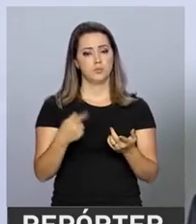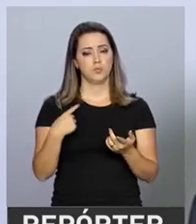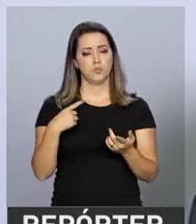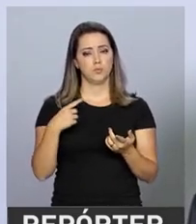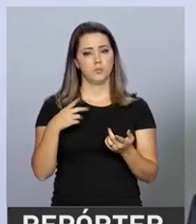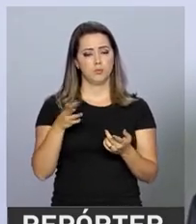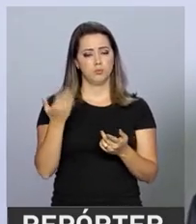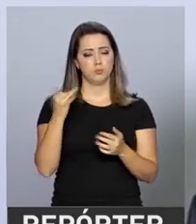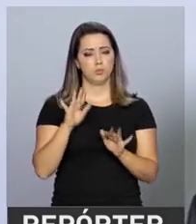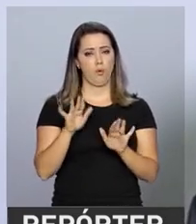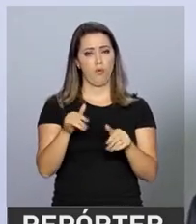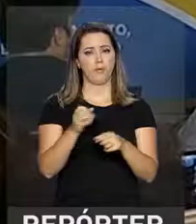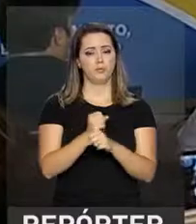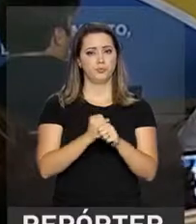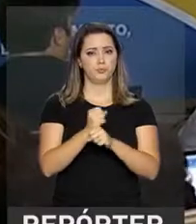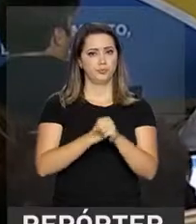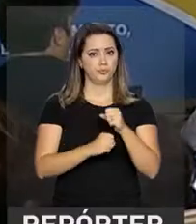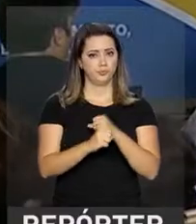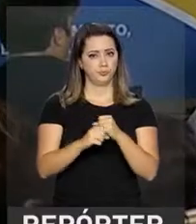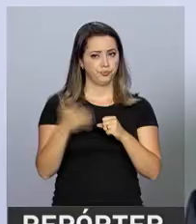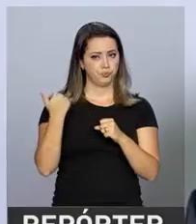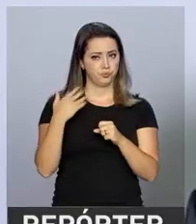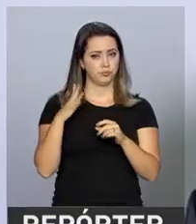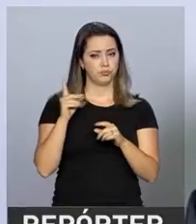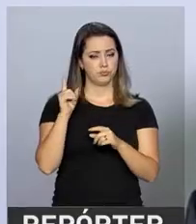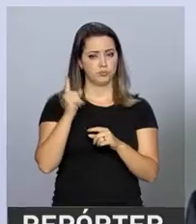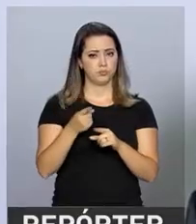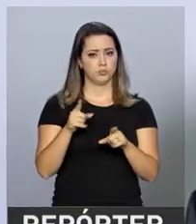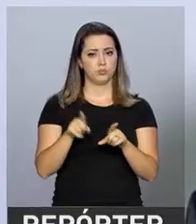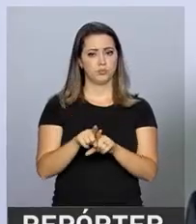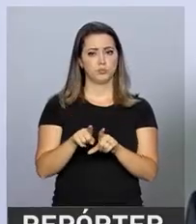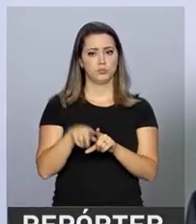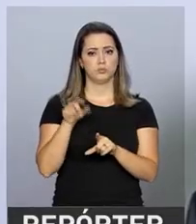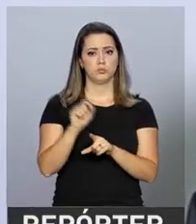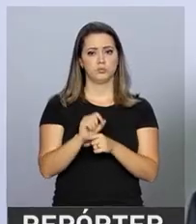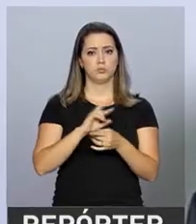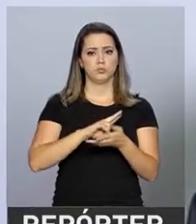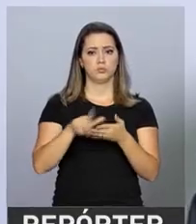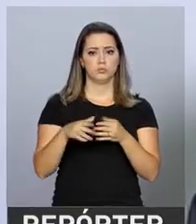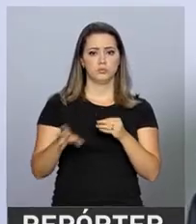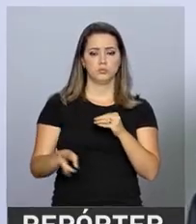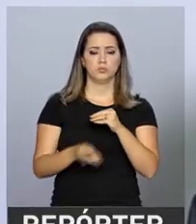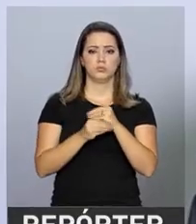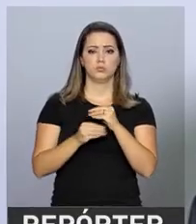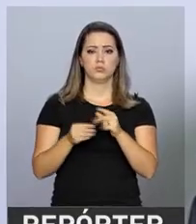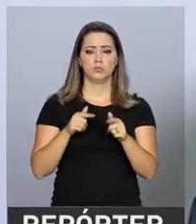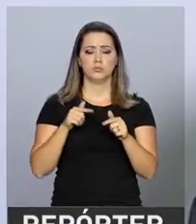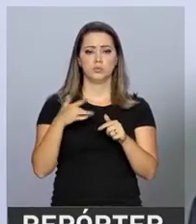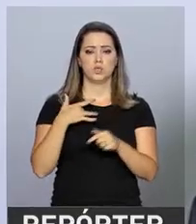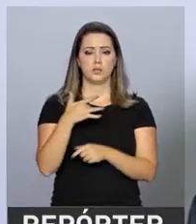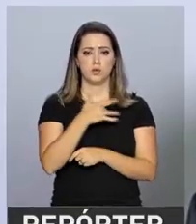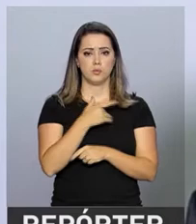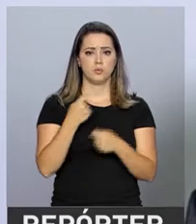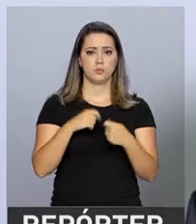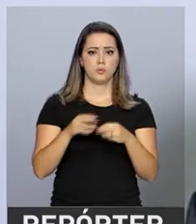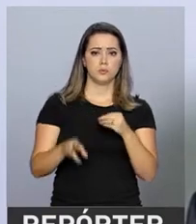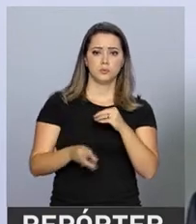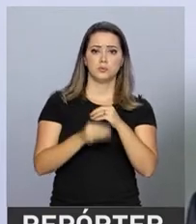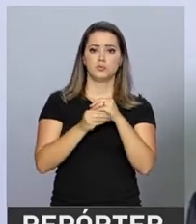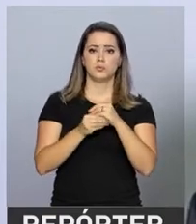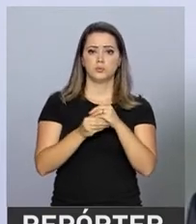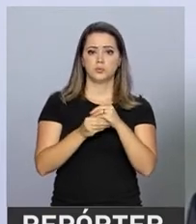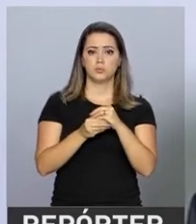estabelecido no final do ano passado. E há uma suplementação na saúde também